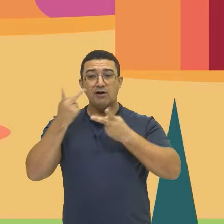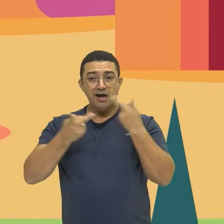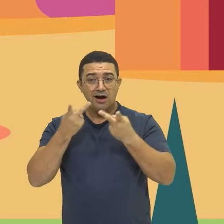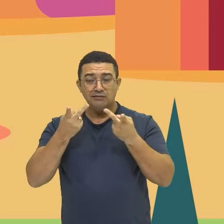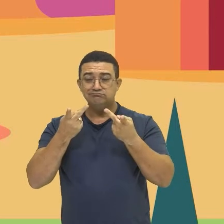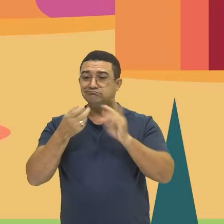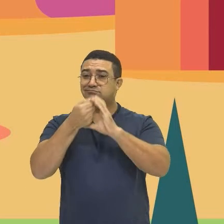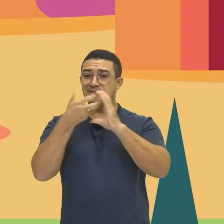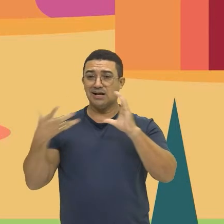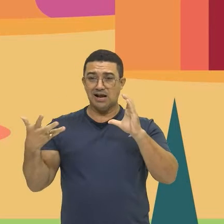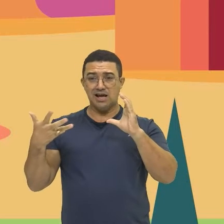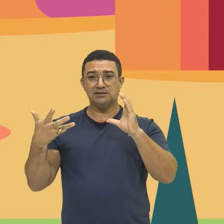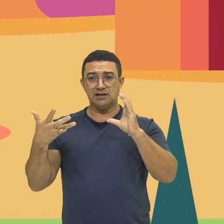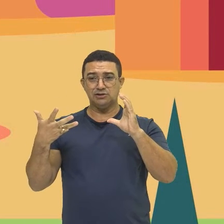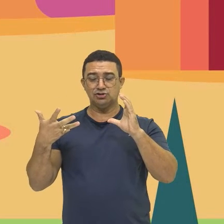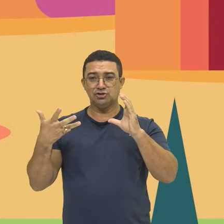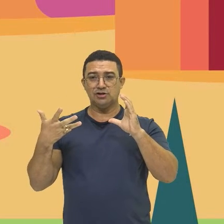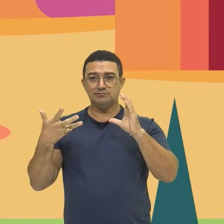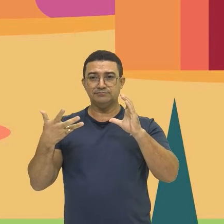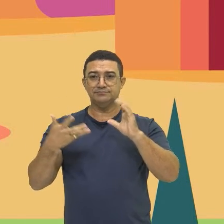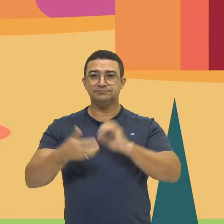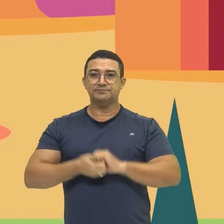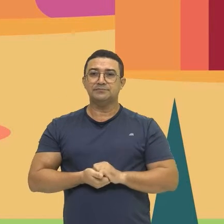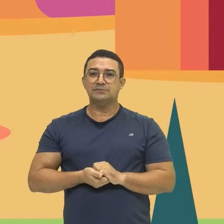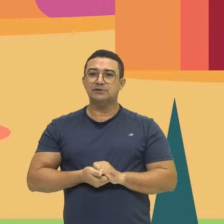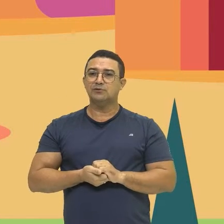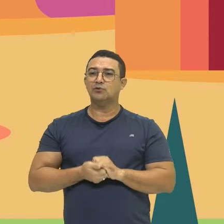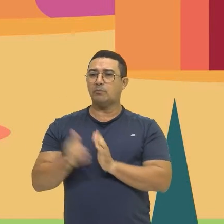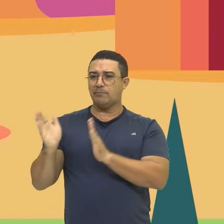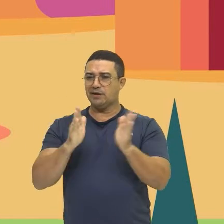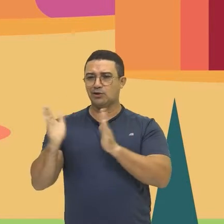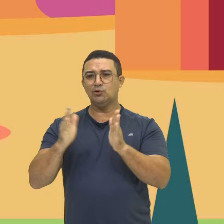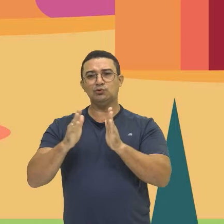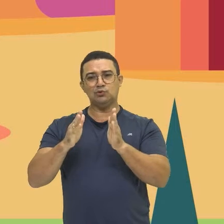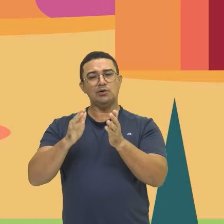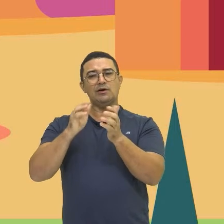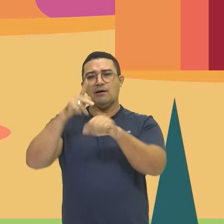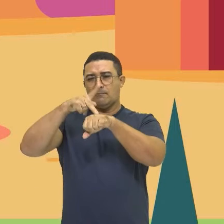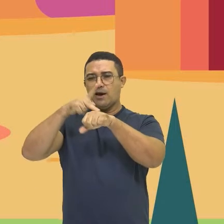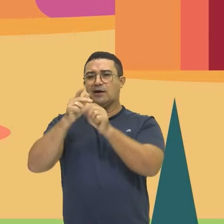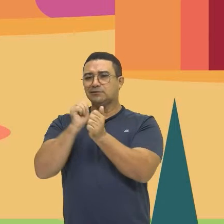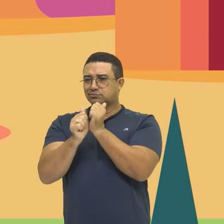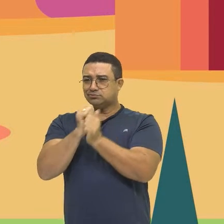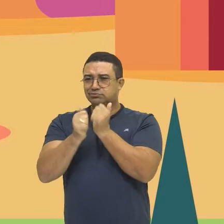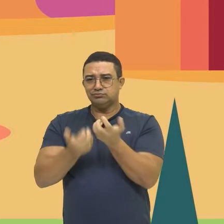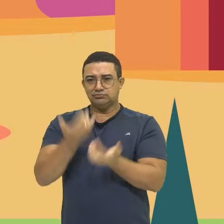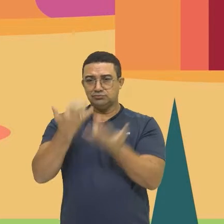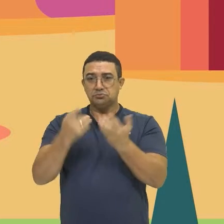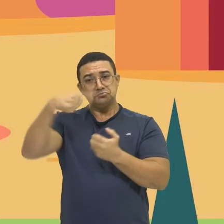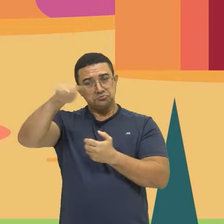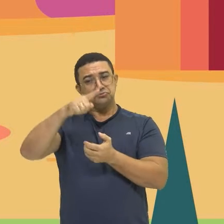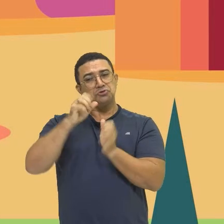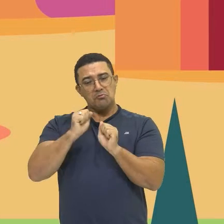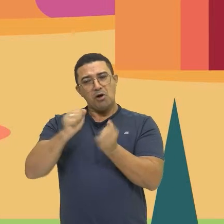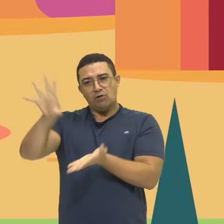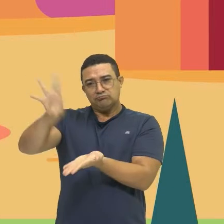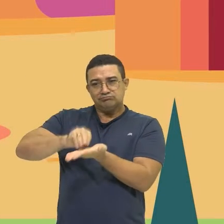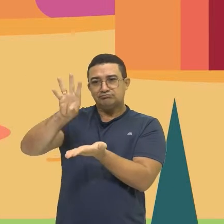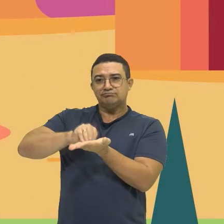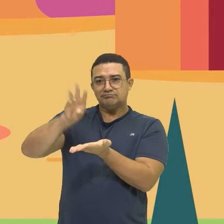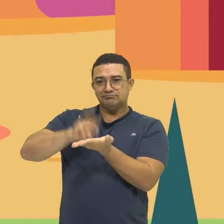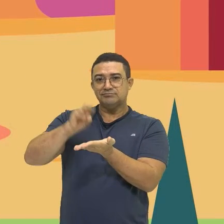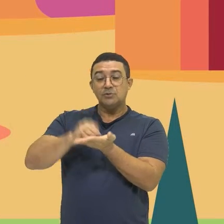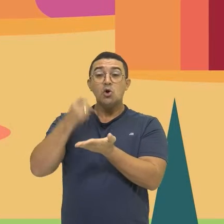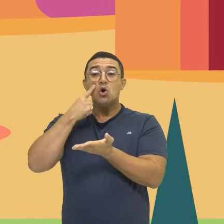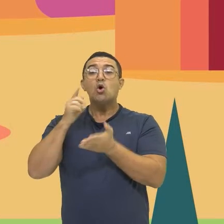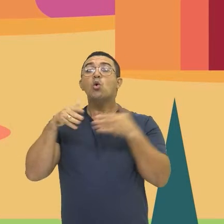as características que nós falamos agora no Neolítico para fixar também para vocês, que vocês podem fazer as suas anotações aí. Vamos ver quais são